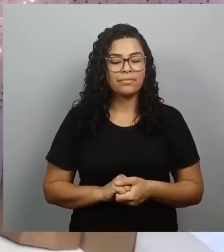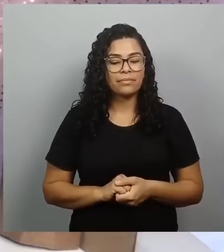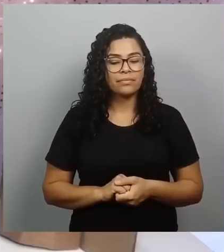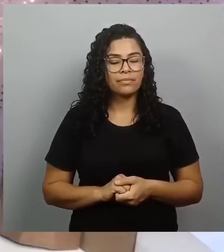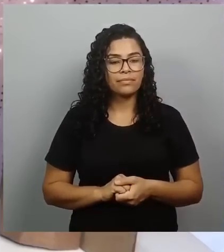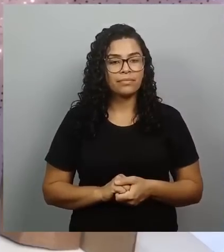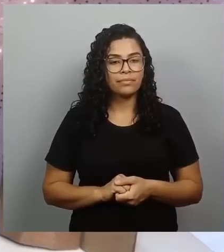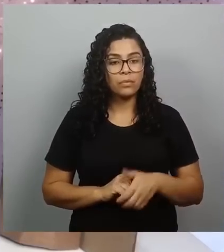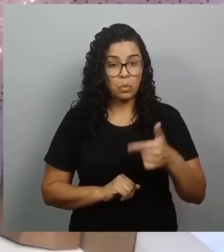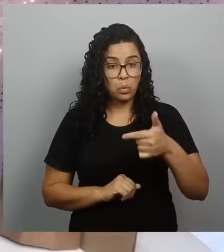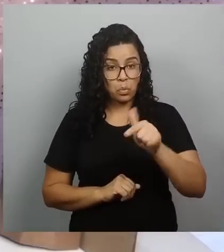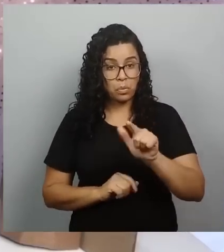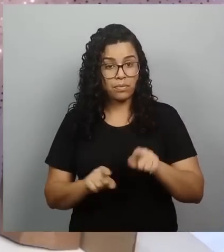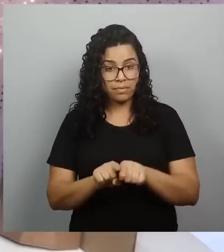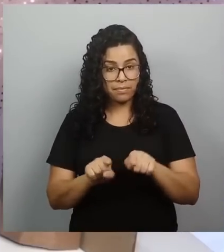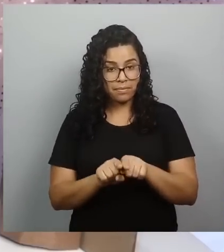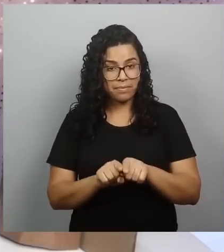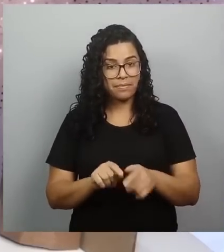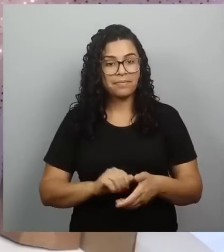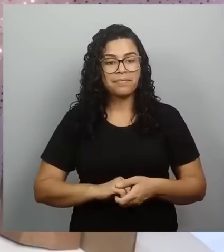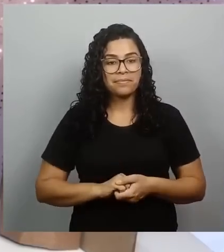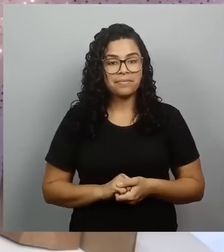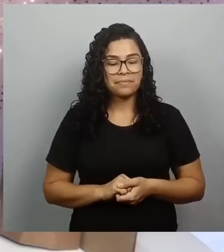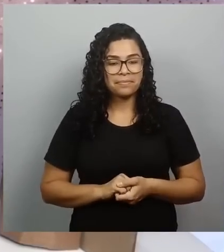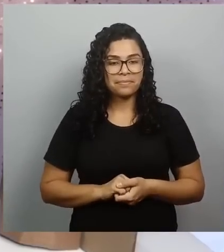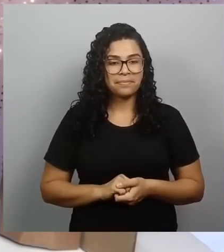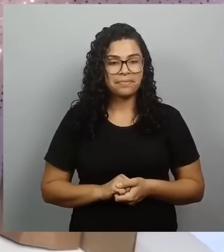Vou fazer aqui desse outro lado.